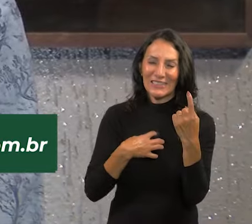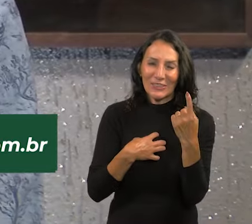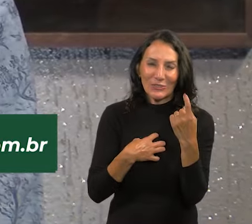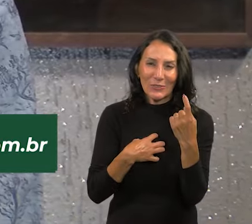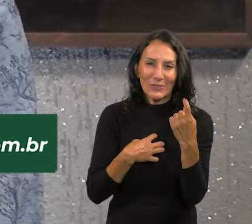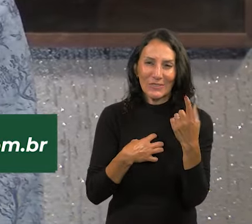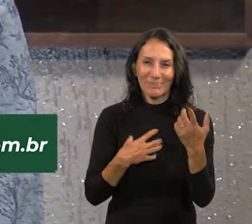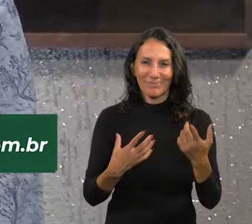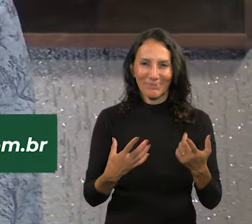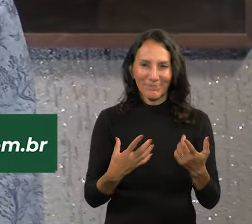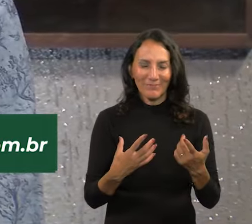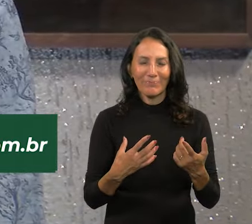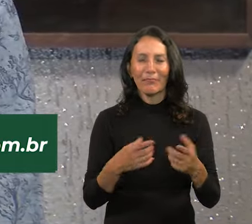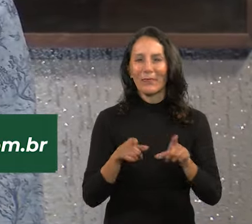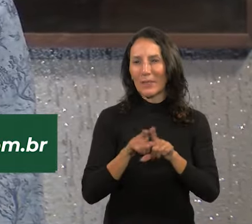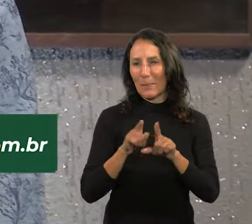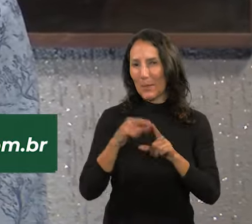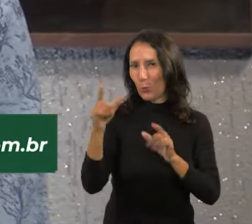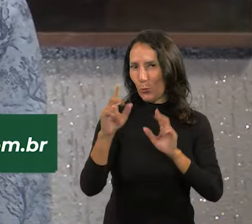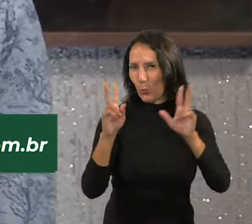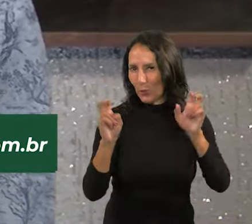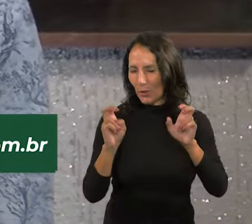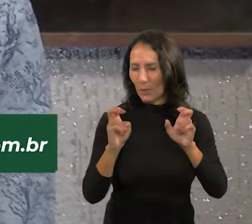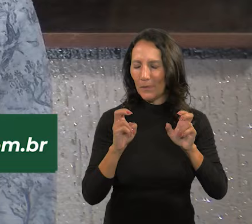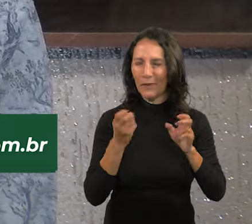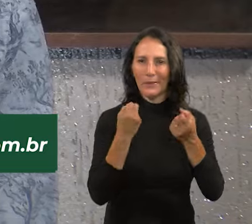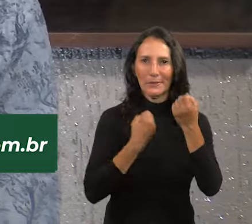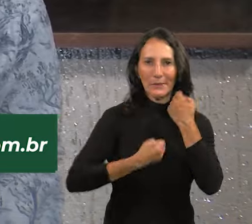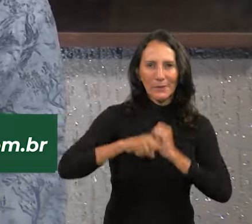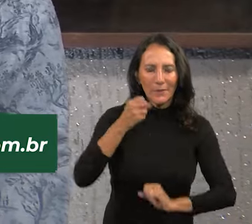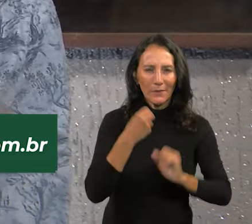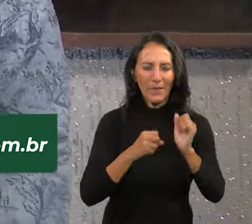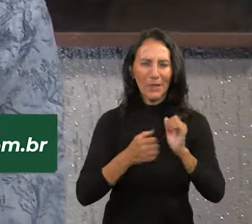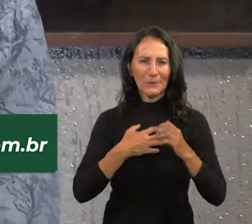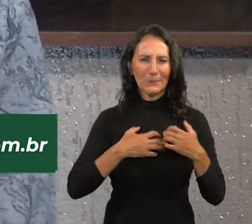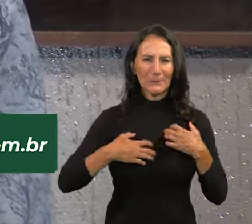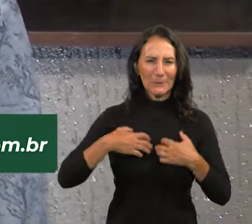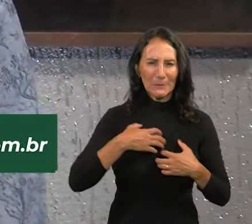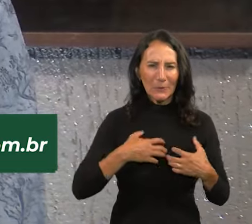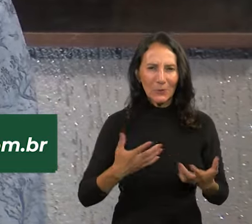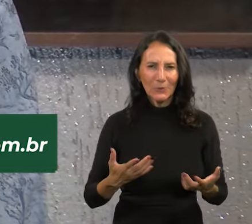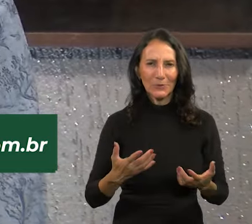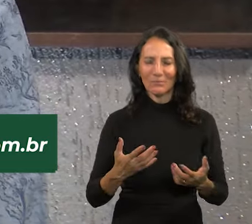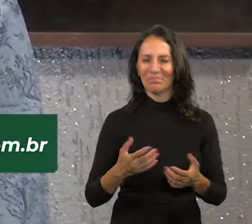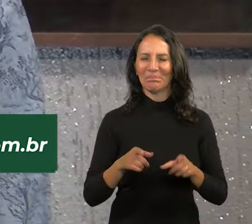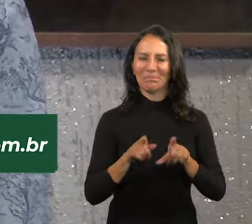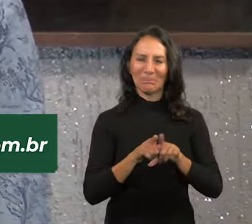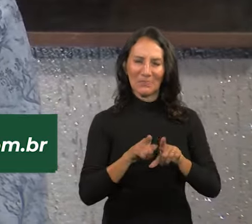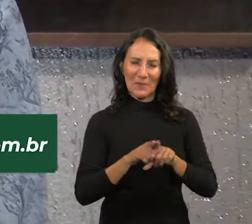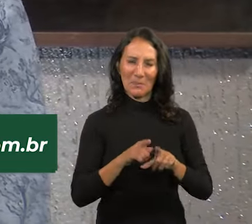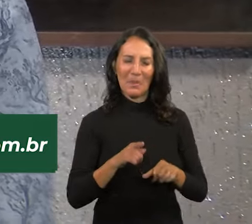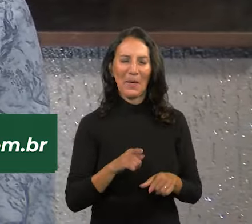Ansiedade e Angústia, um dos livros meus mais vendidos ultimamente. O Bênção e Maldição.